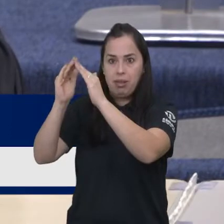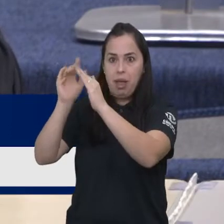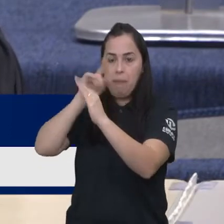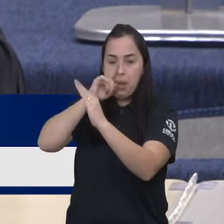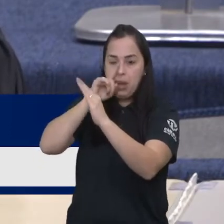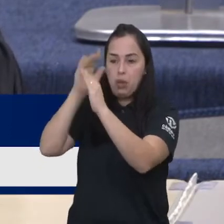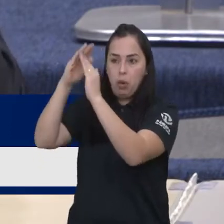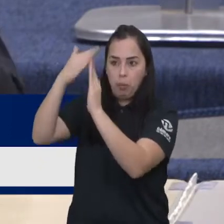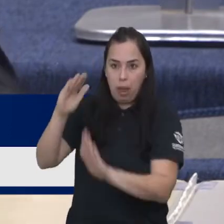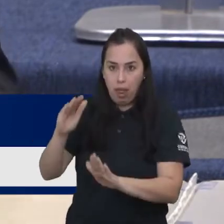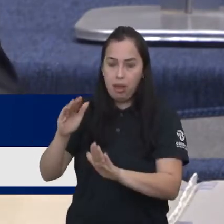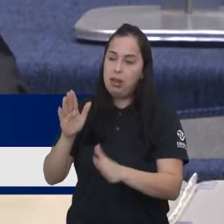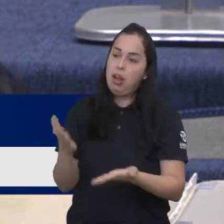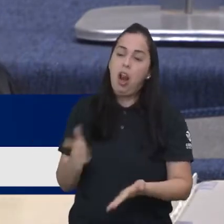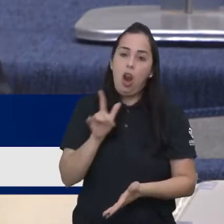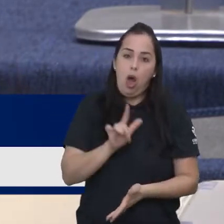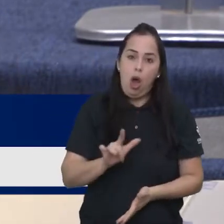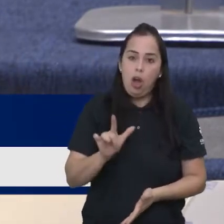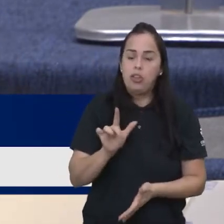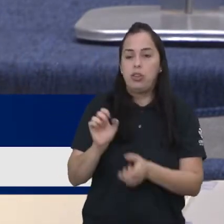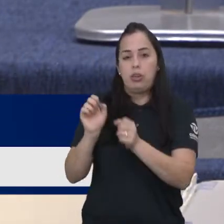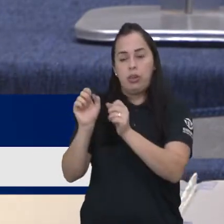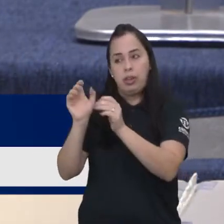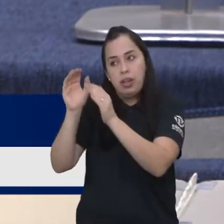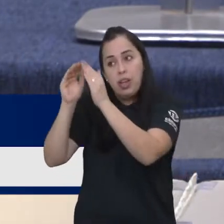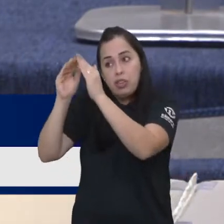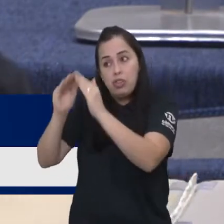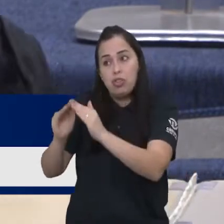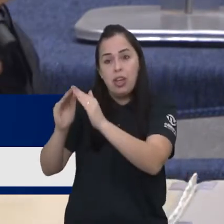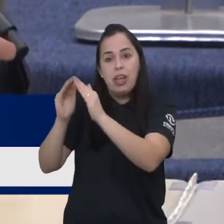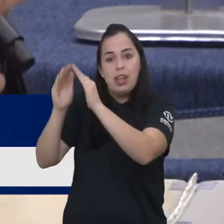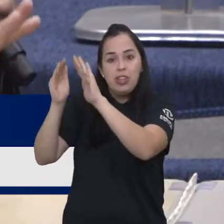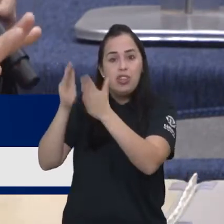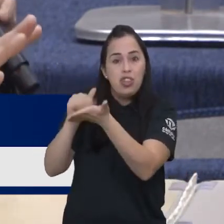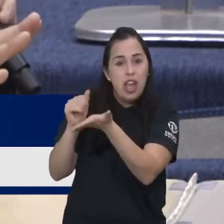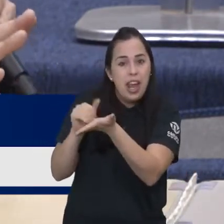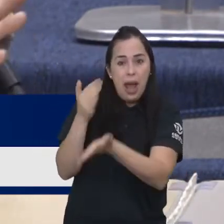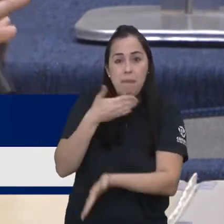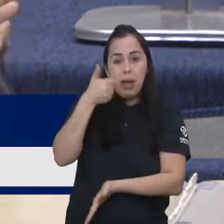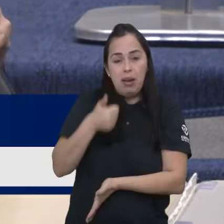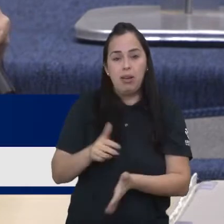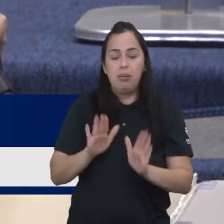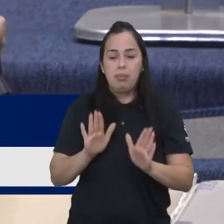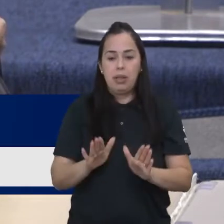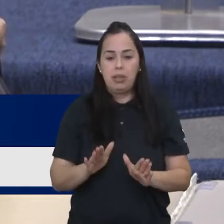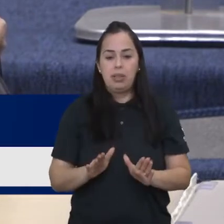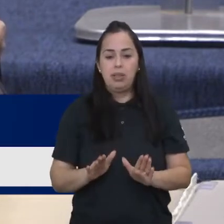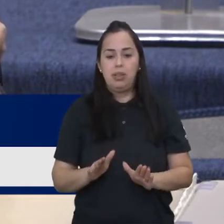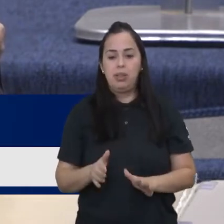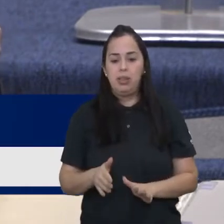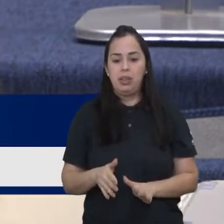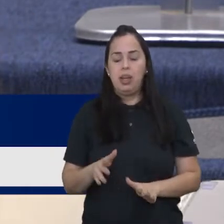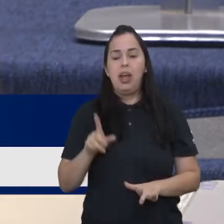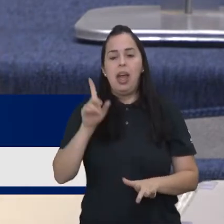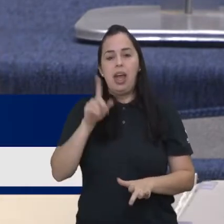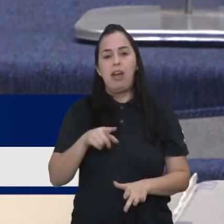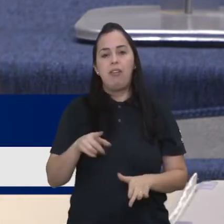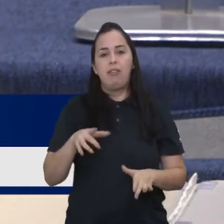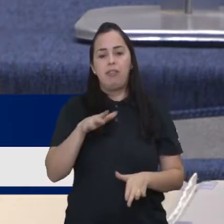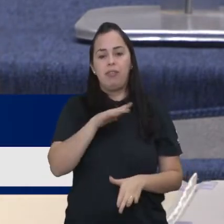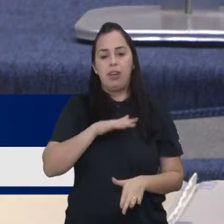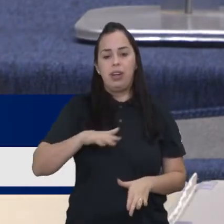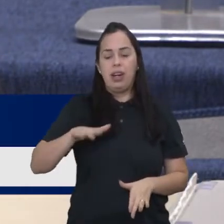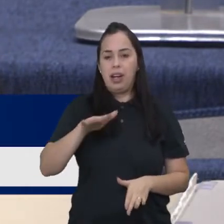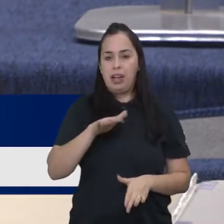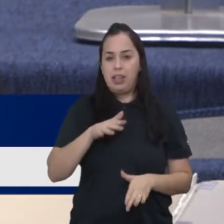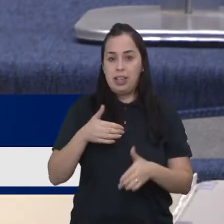mais que justificado você fazer a remoção. Eu só queria acrescentar isso, porque eu acho que eu não falei dessa questão, dessa situação gravíssima